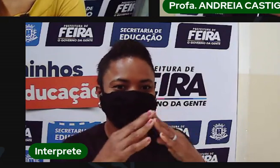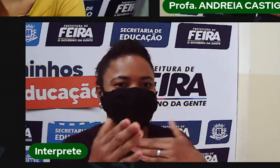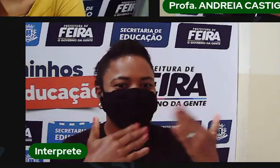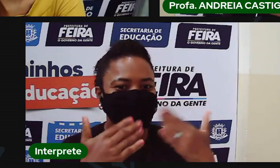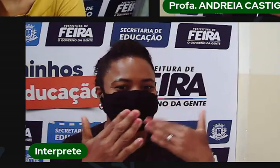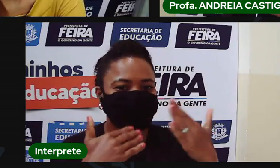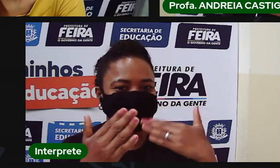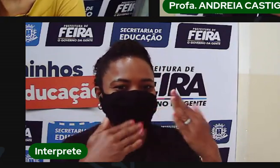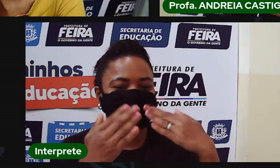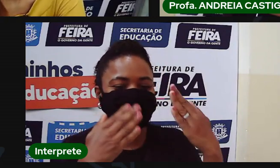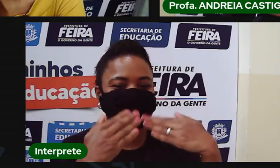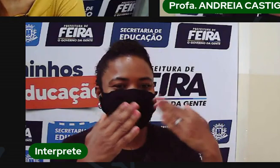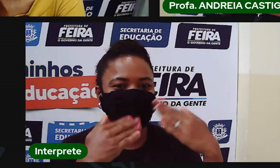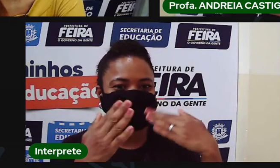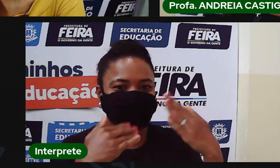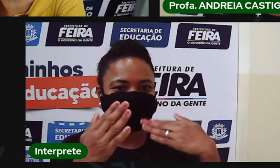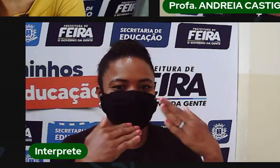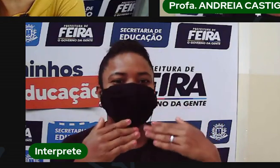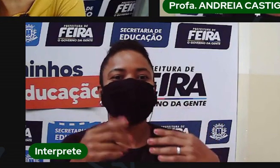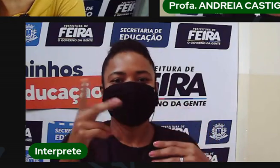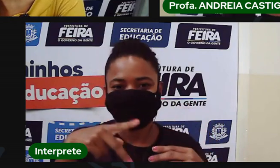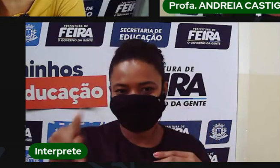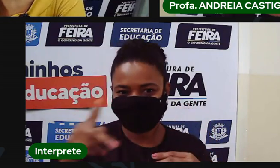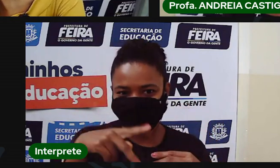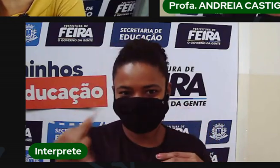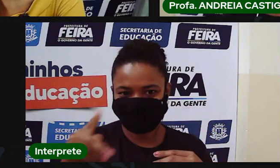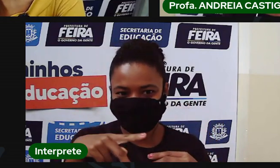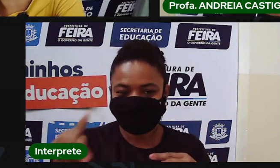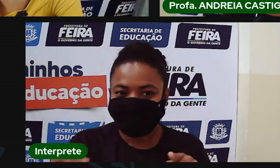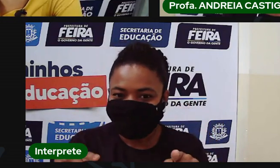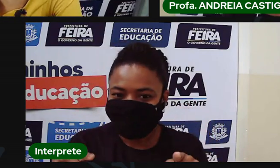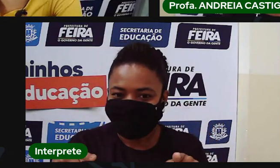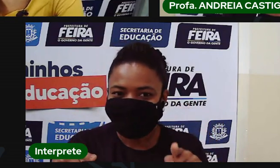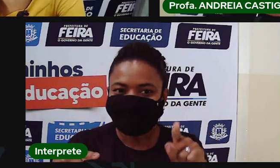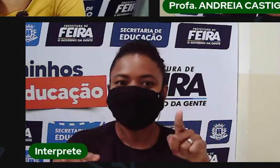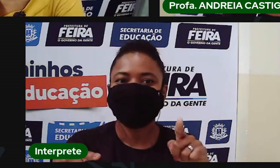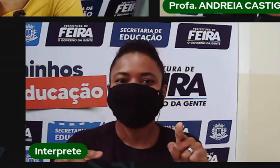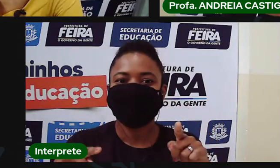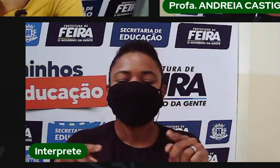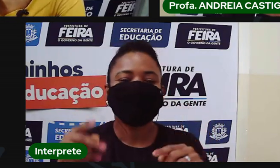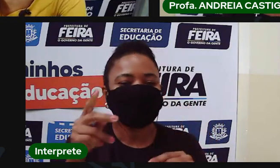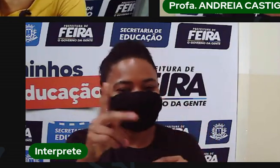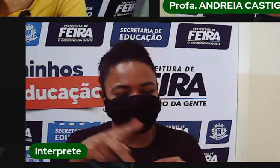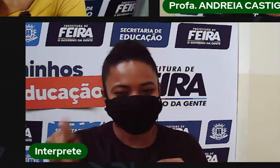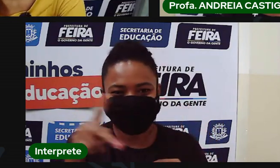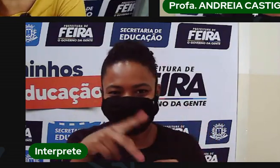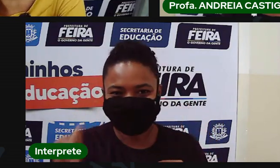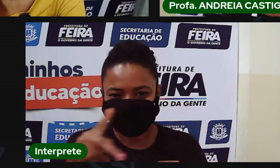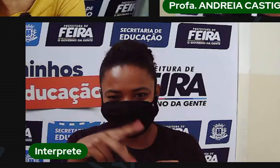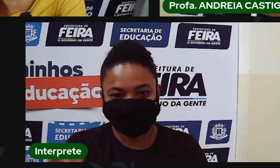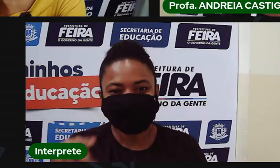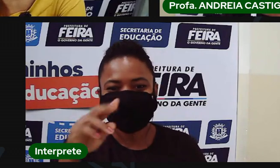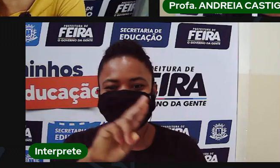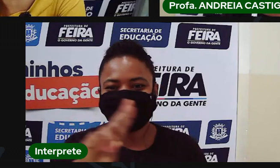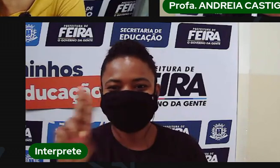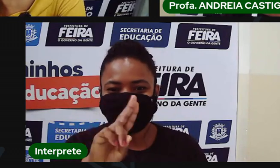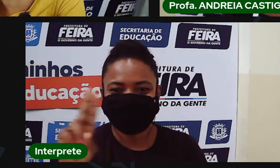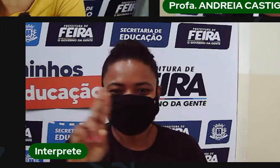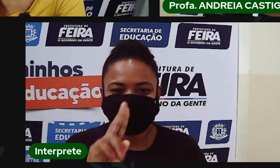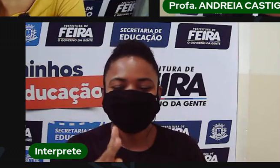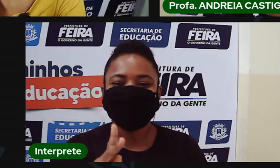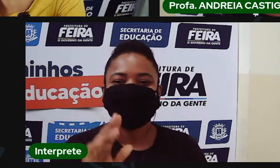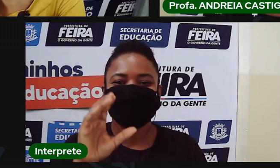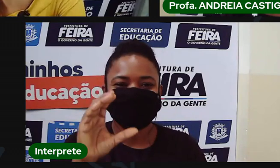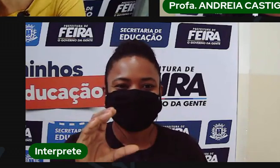que tenha alunos dela aqui, hein? Olha só, manda um beijo para ela, senão ela não vai ficar... Procatuxa da Escola